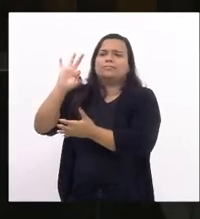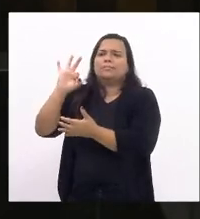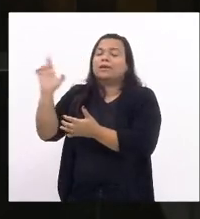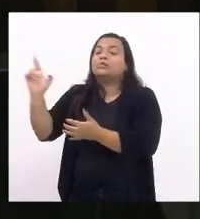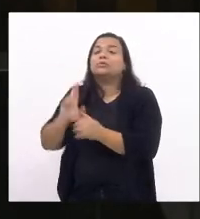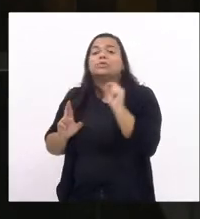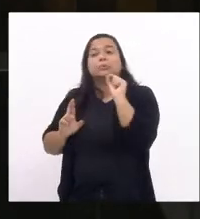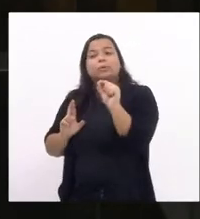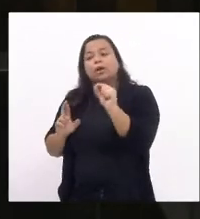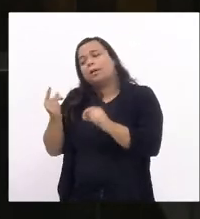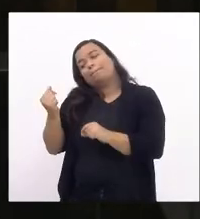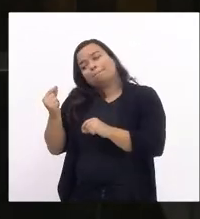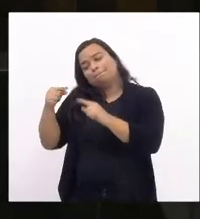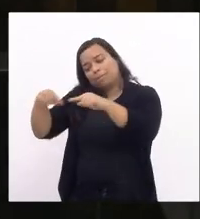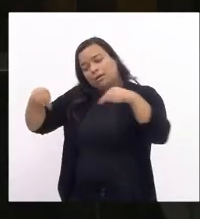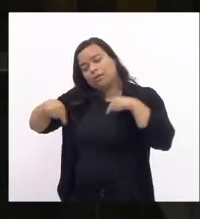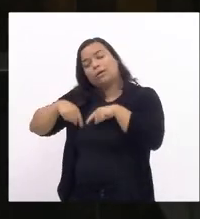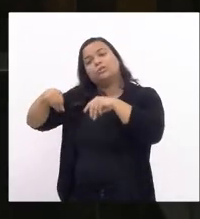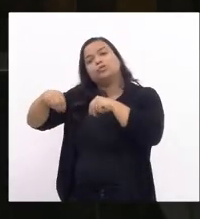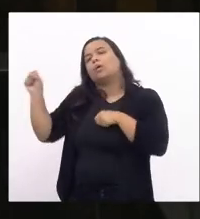preço da terra ali vai encarecer,